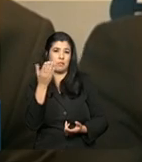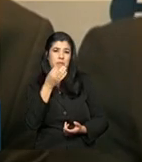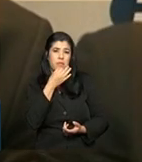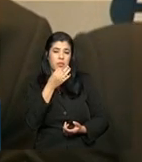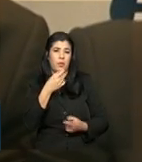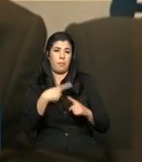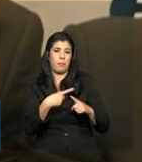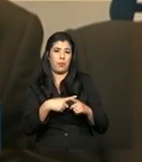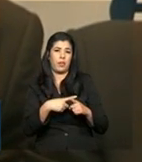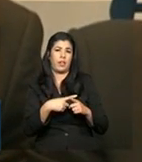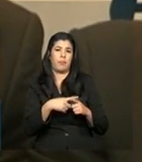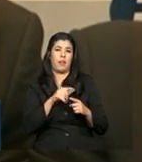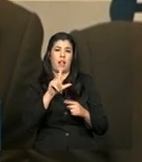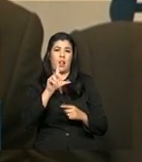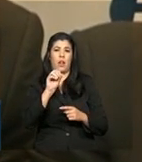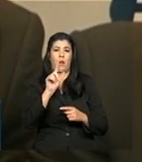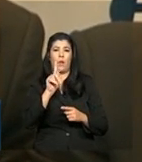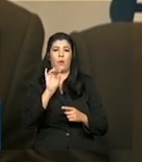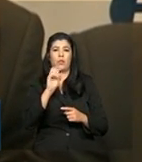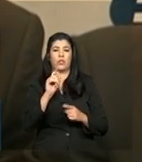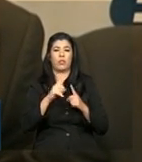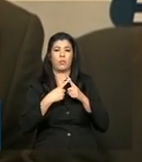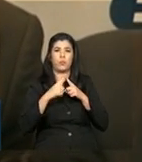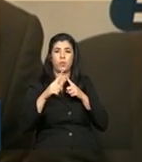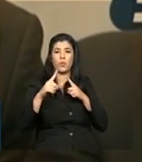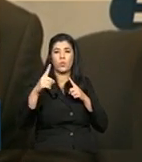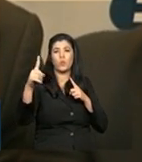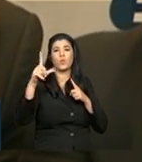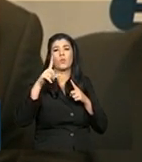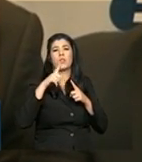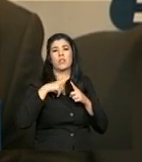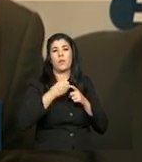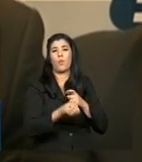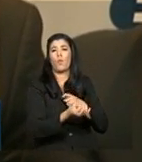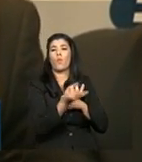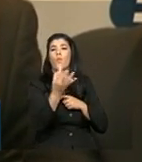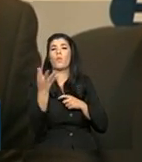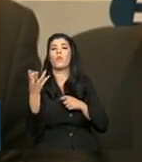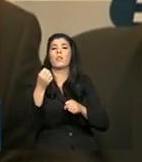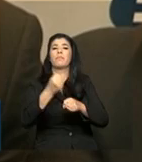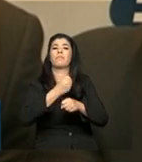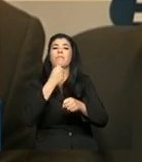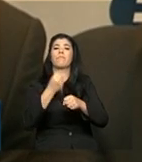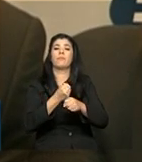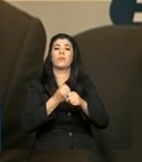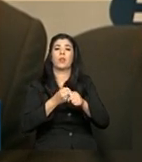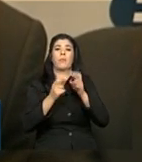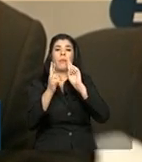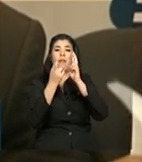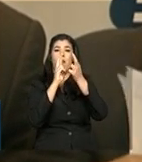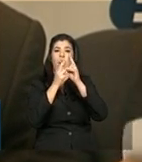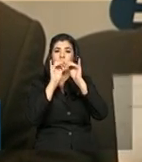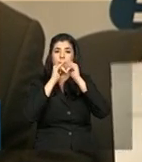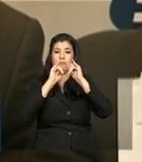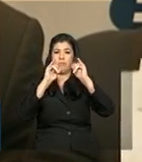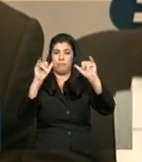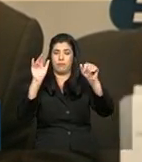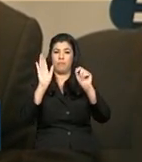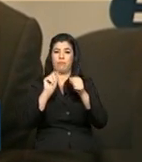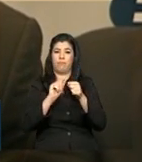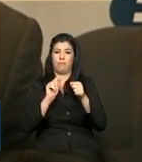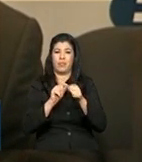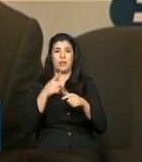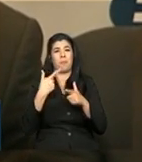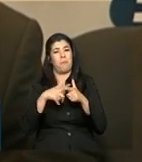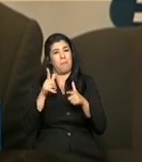questão de logística, nós estamos aí com uma quantidade enorme de obras de transmissão sendo executada. Está com um problema